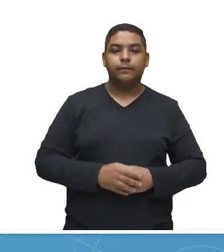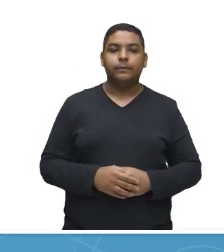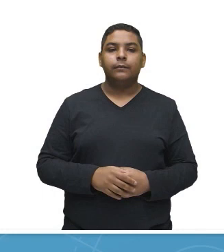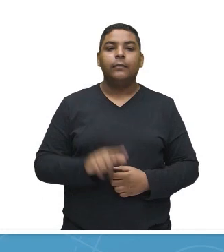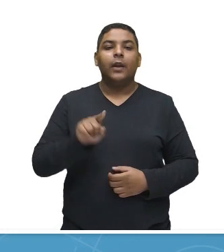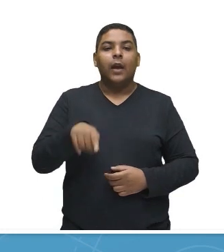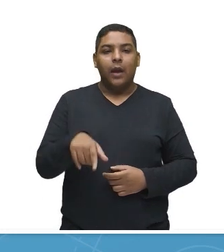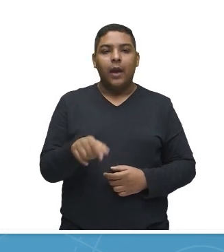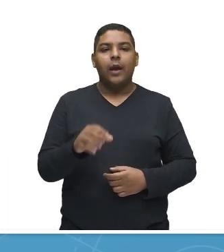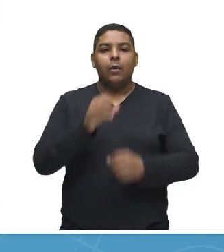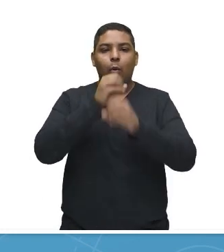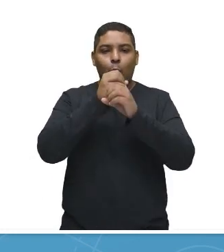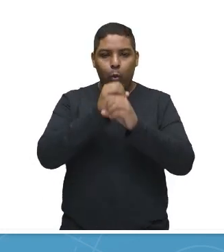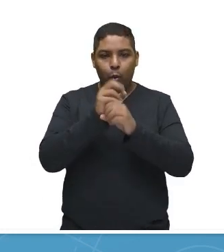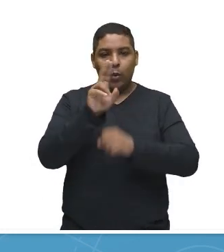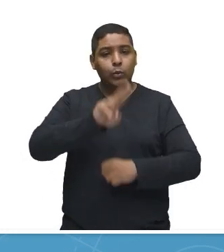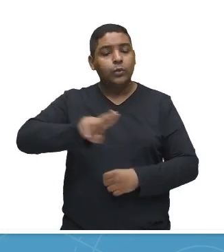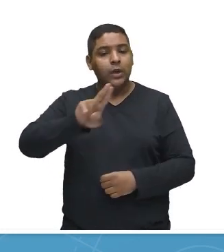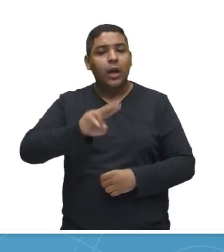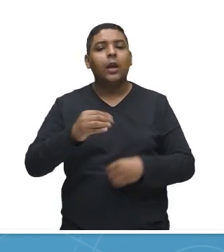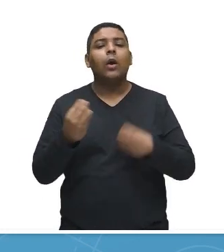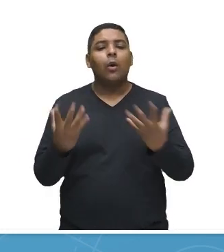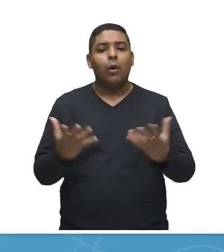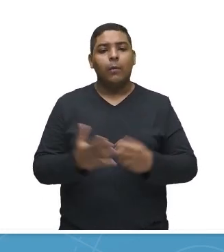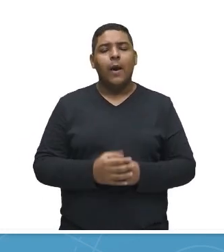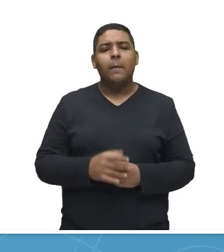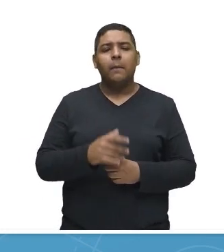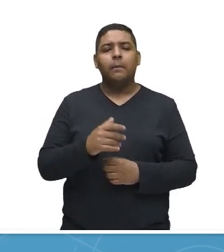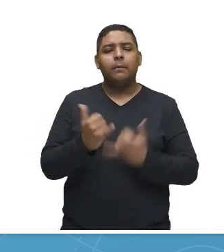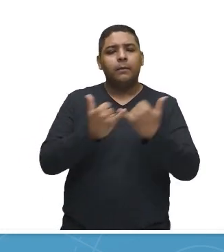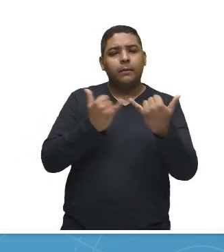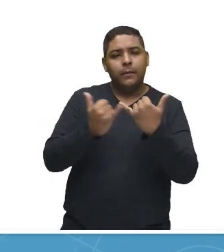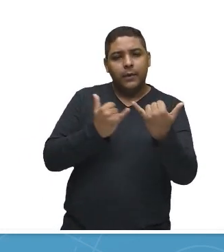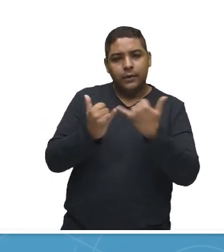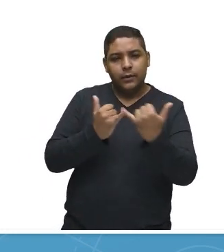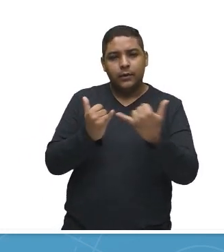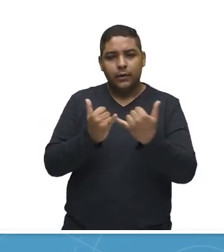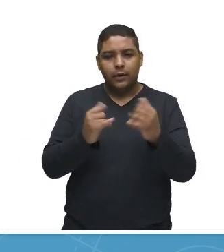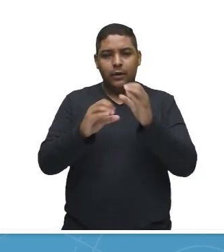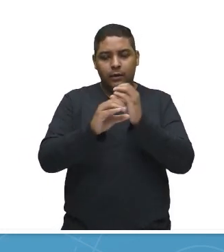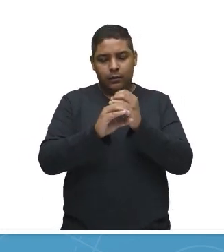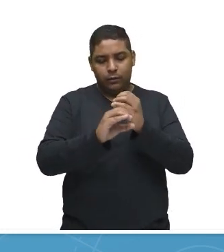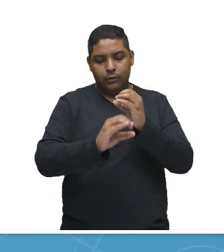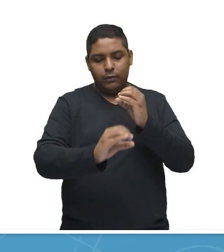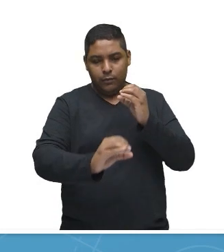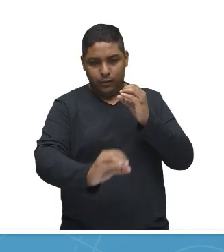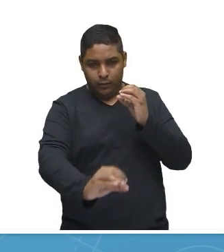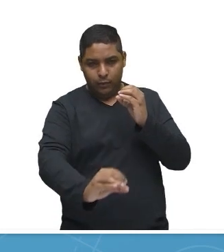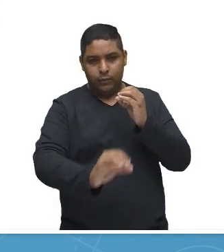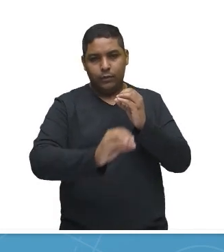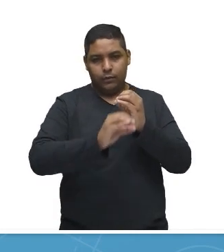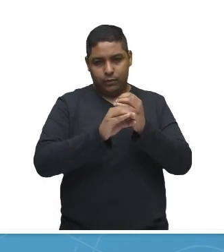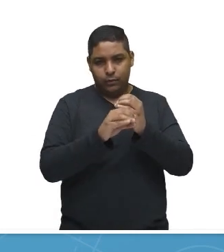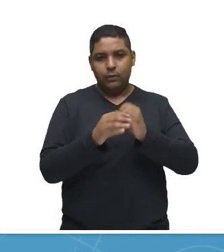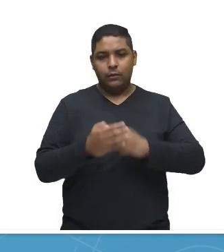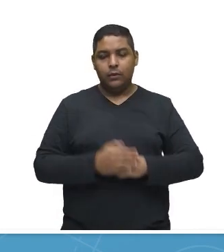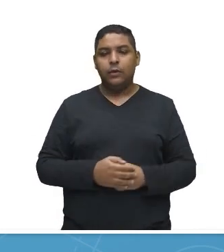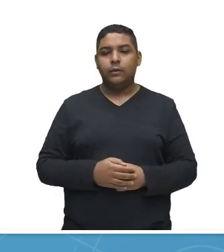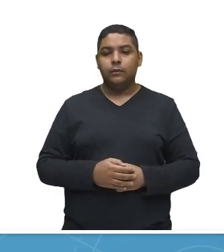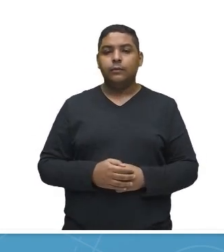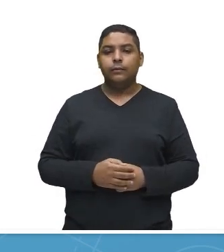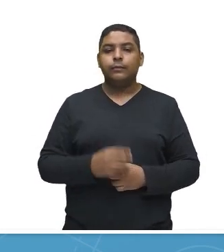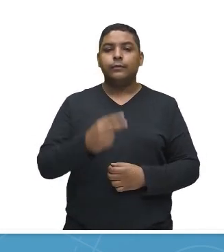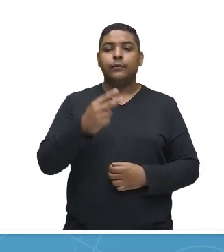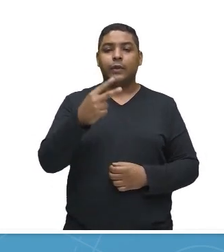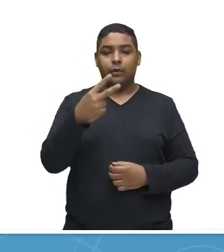arma artesanal semelhante a um cano longo, observem aí, com aproximadamente 2,5 metros